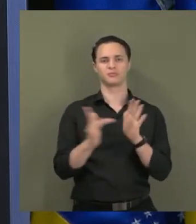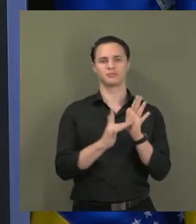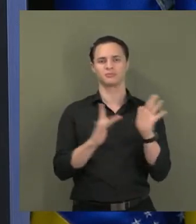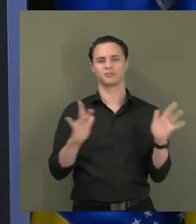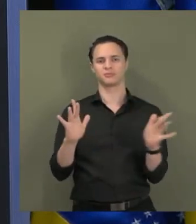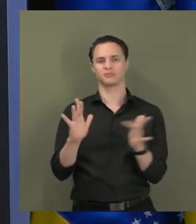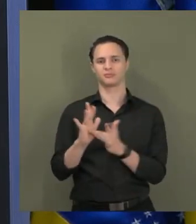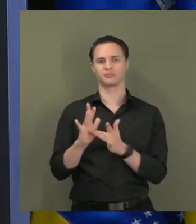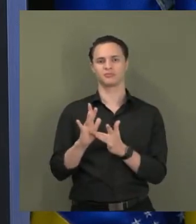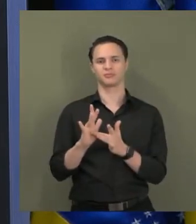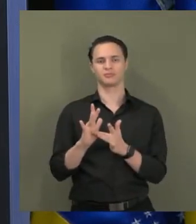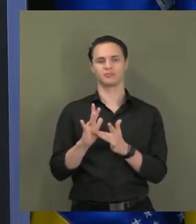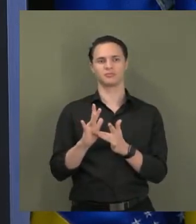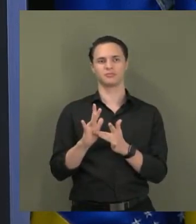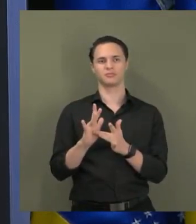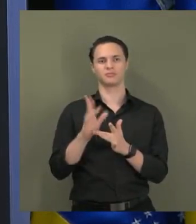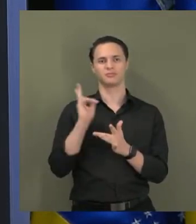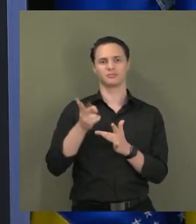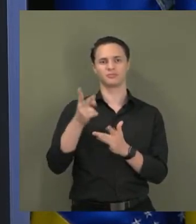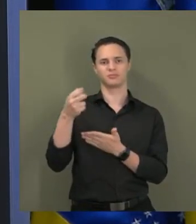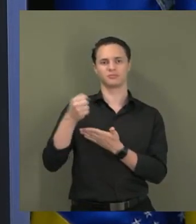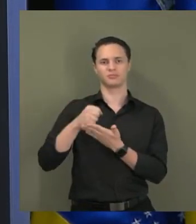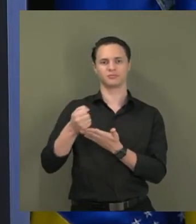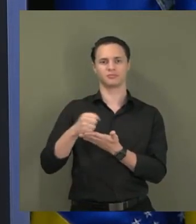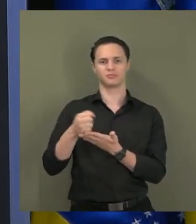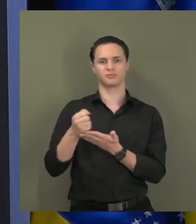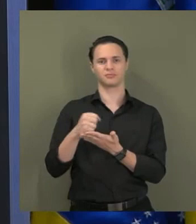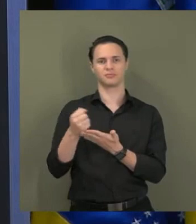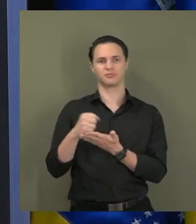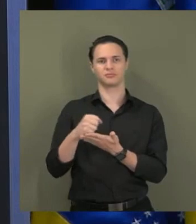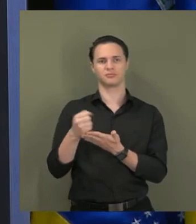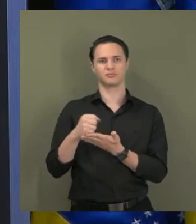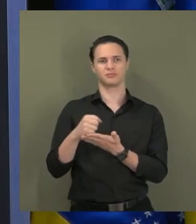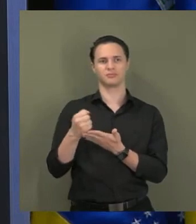Jesus, que está sempre no comando,